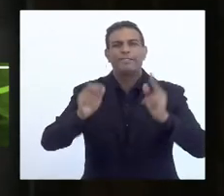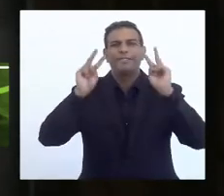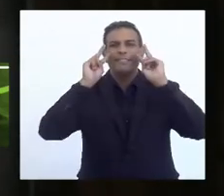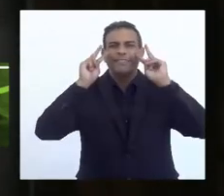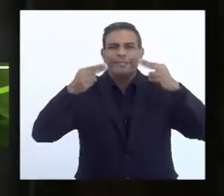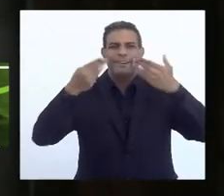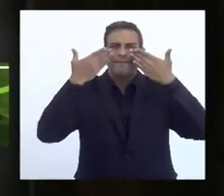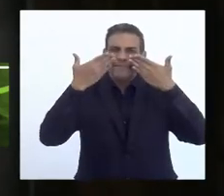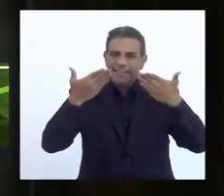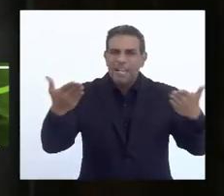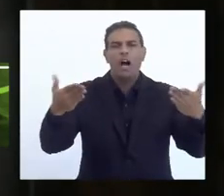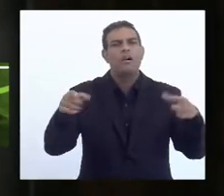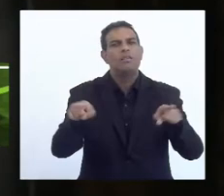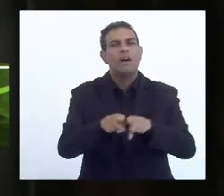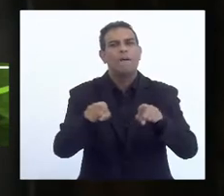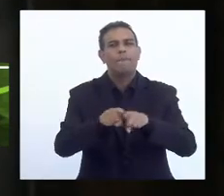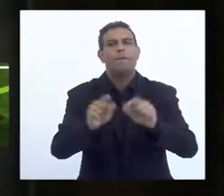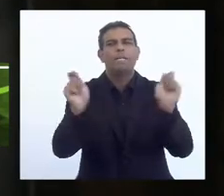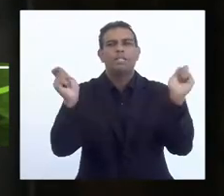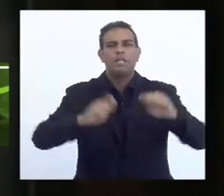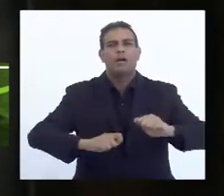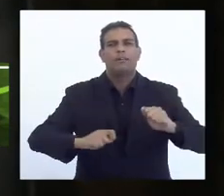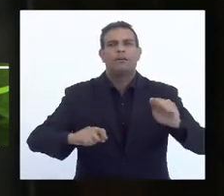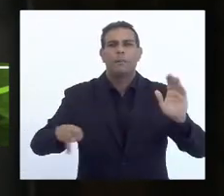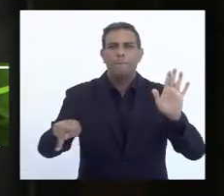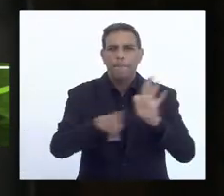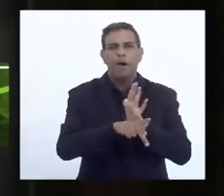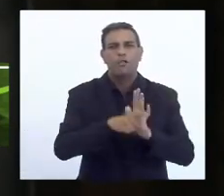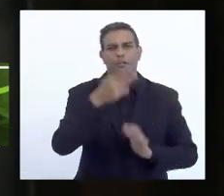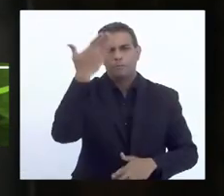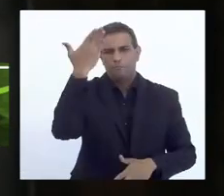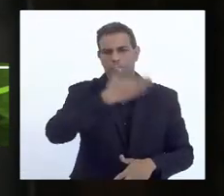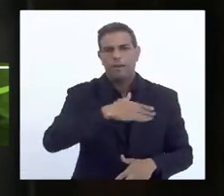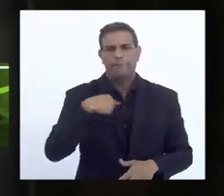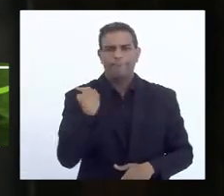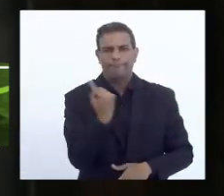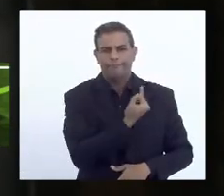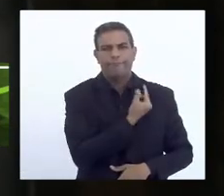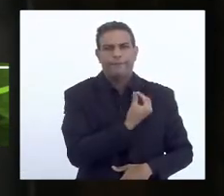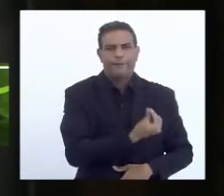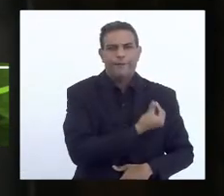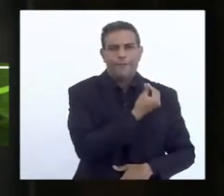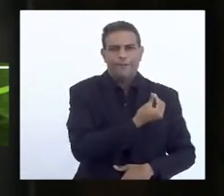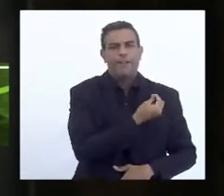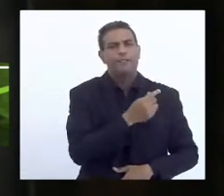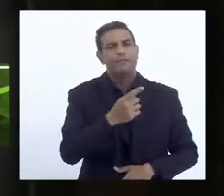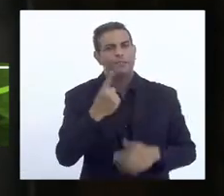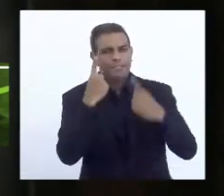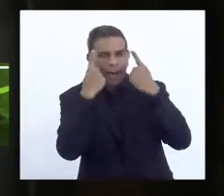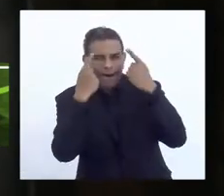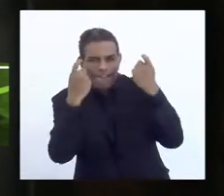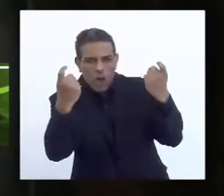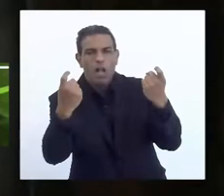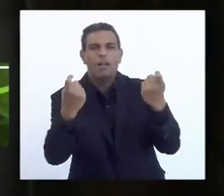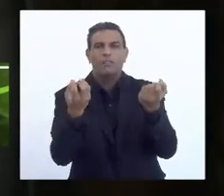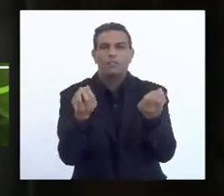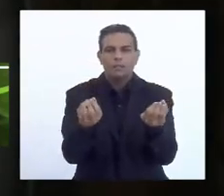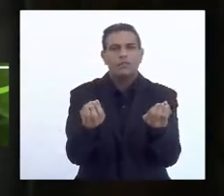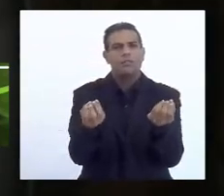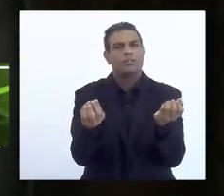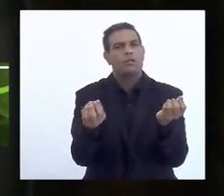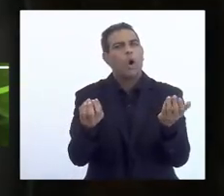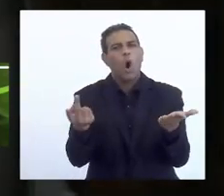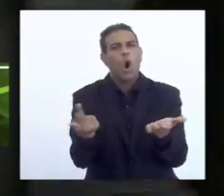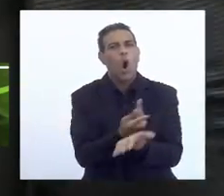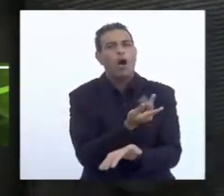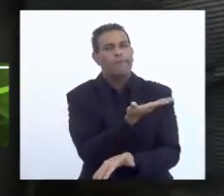visibilidade, e com a cara de, como diz a Manuela, que a violência tem consequência, e a violência, a